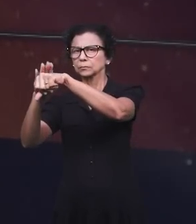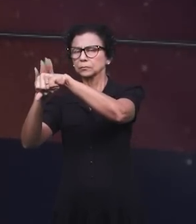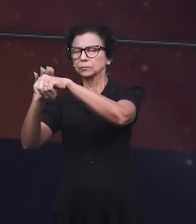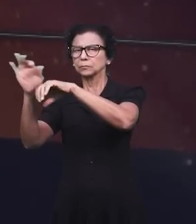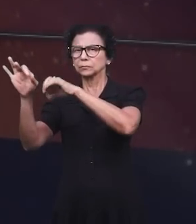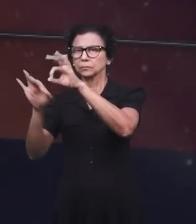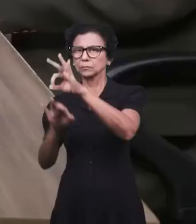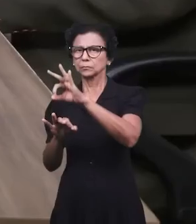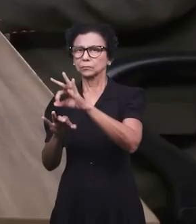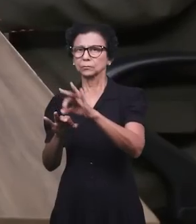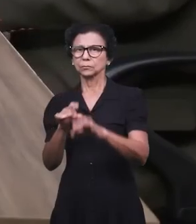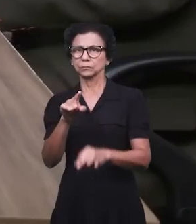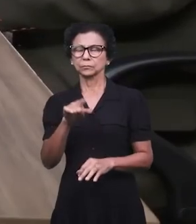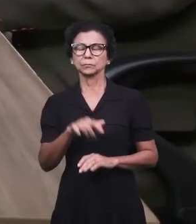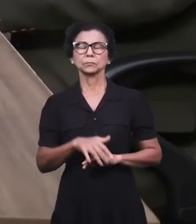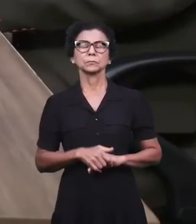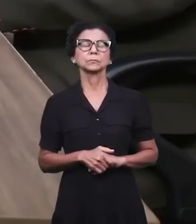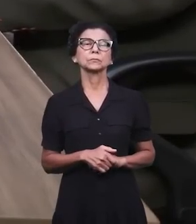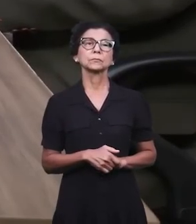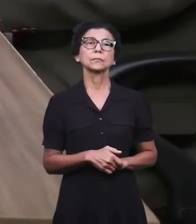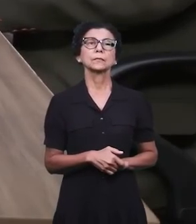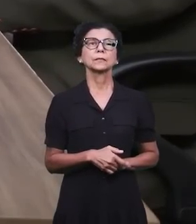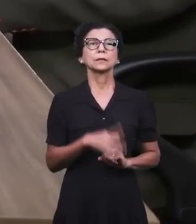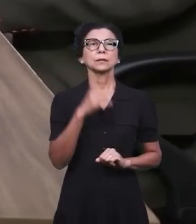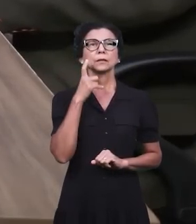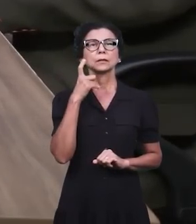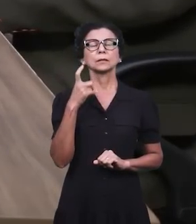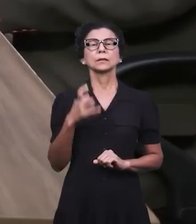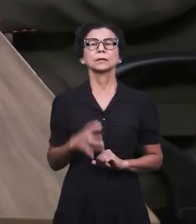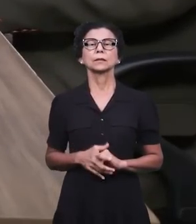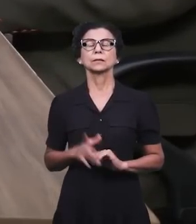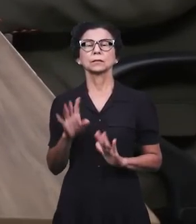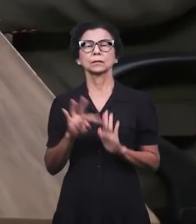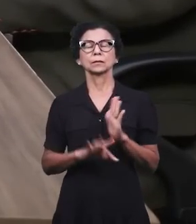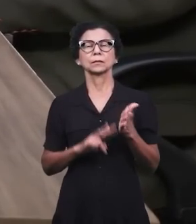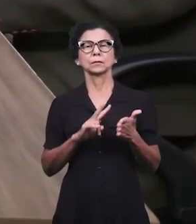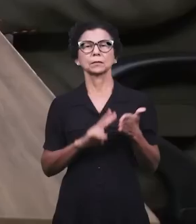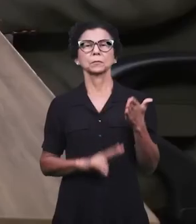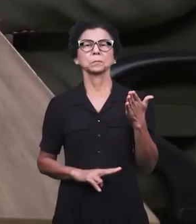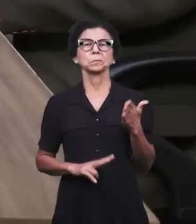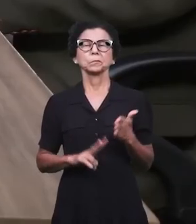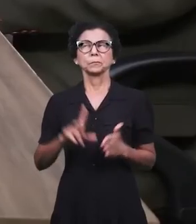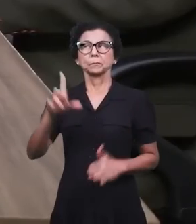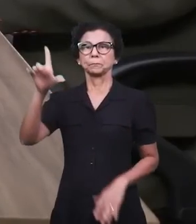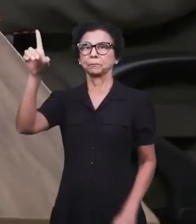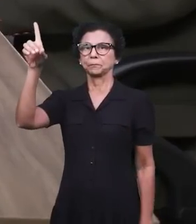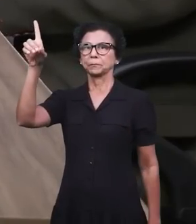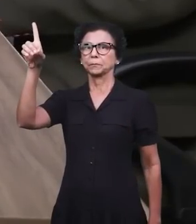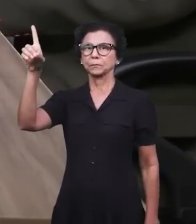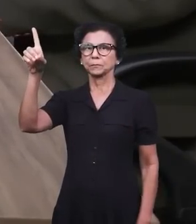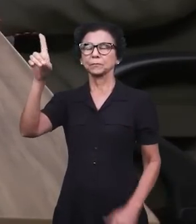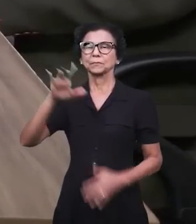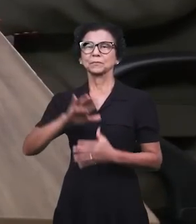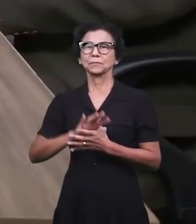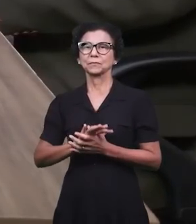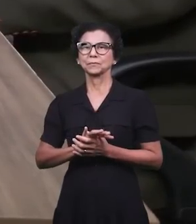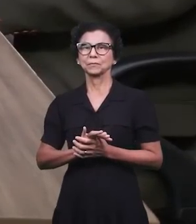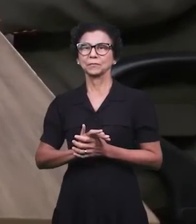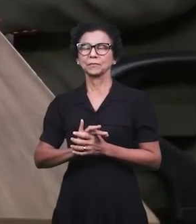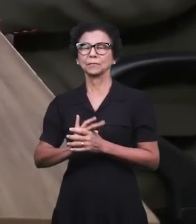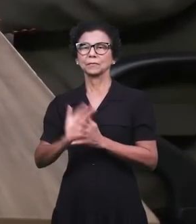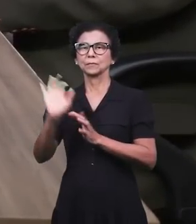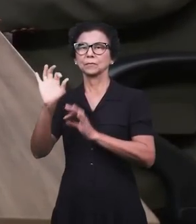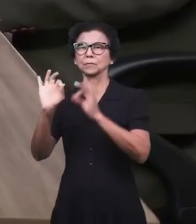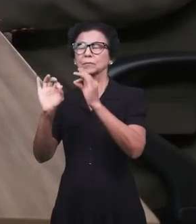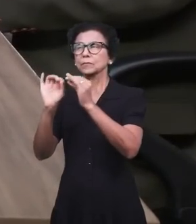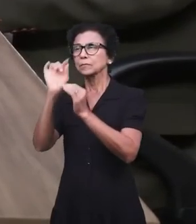vida. Repara um negócio interessante desse texto que o pastor Marcos leu. Deus, ele é o artífice e o construtor.